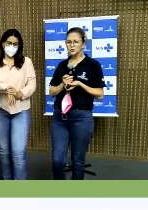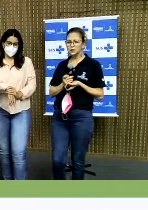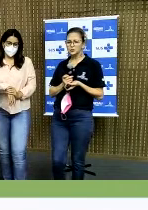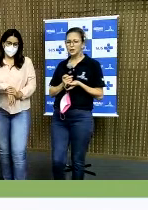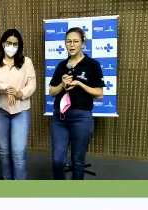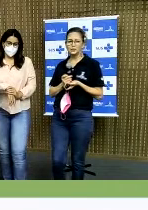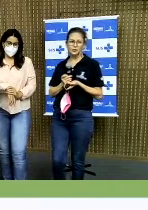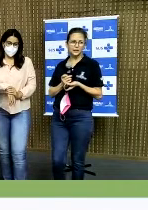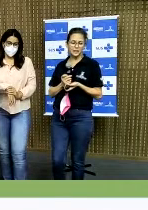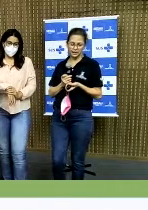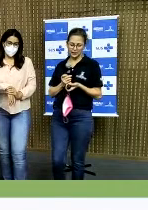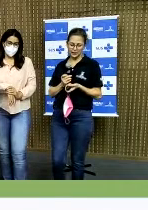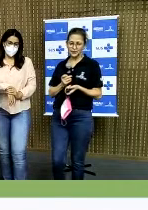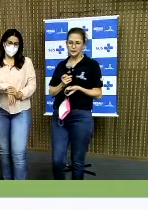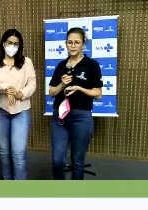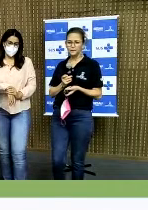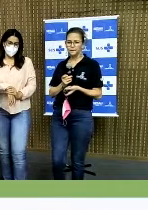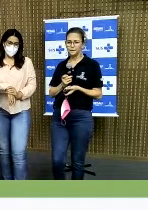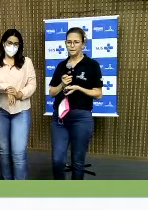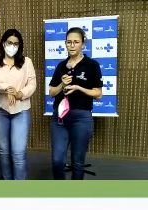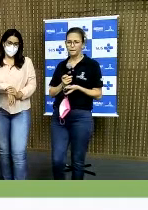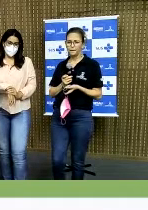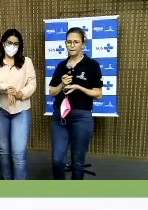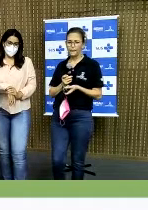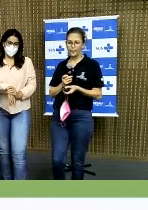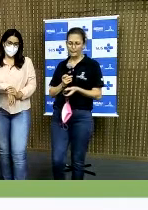para discussão de casos, 26.